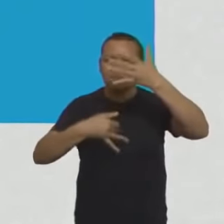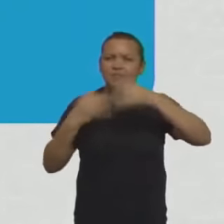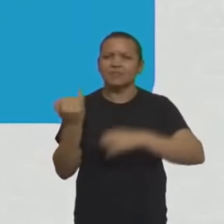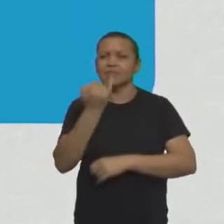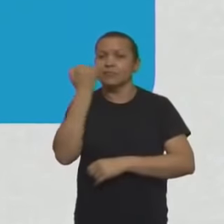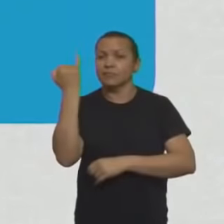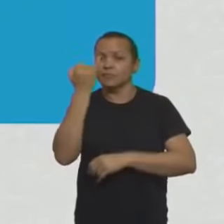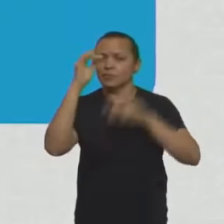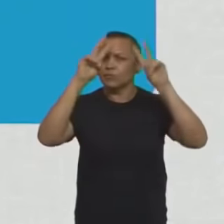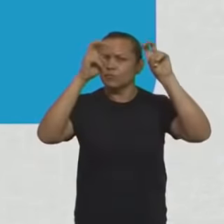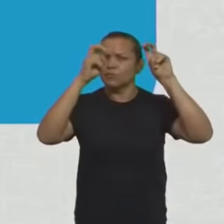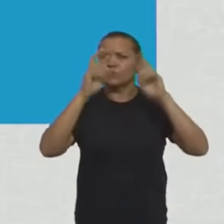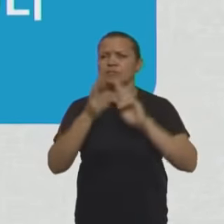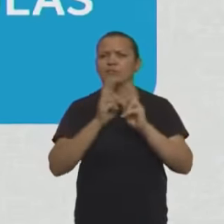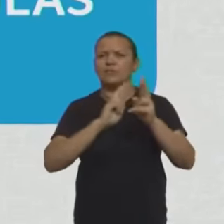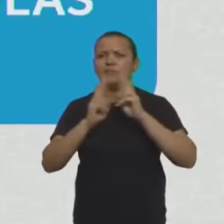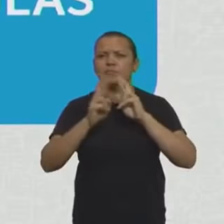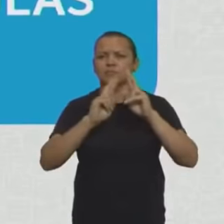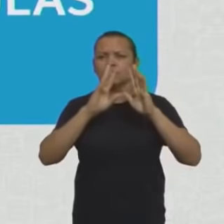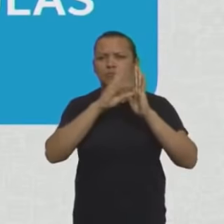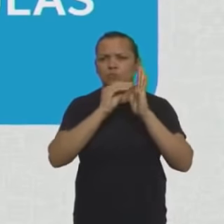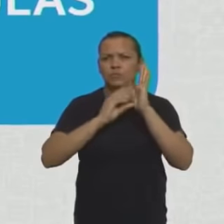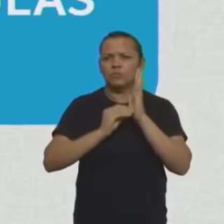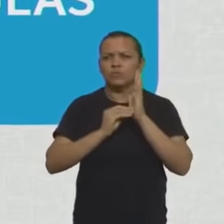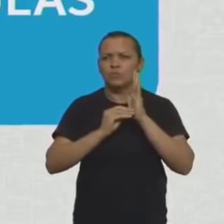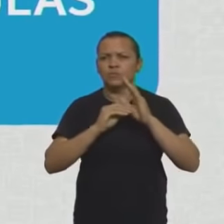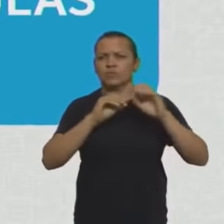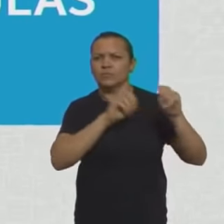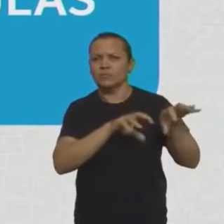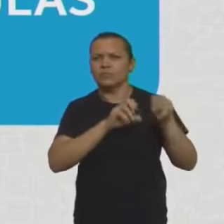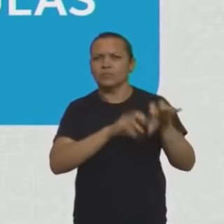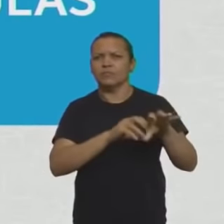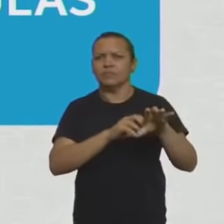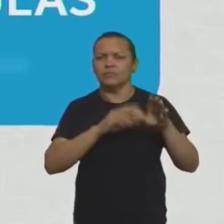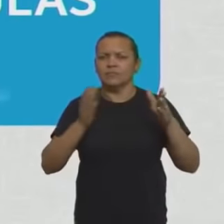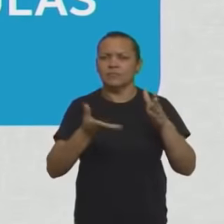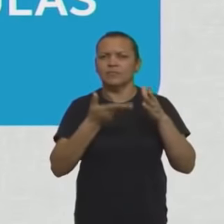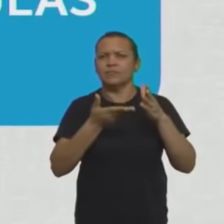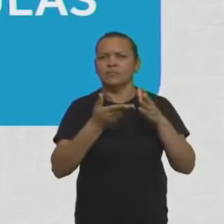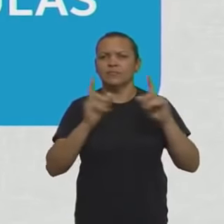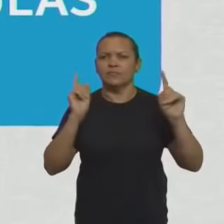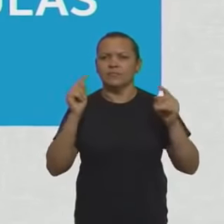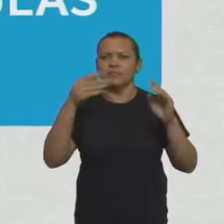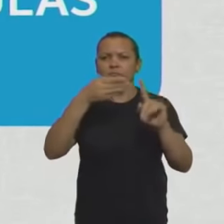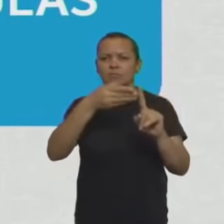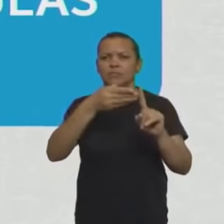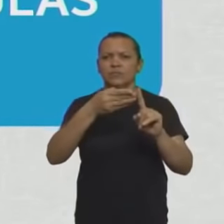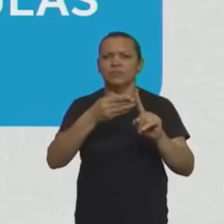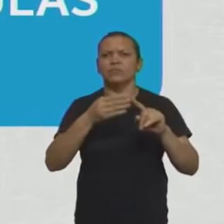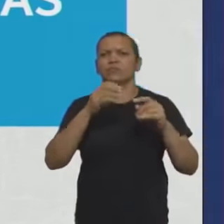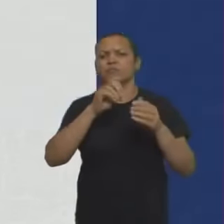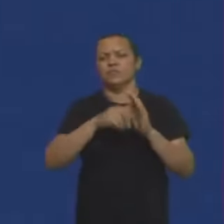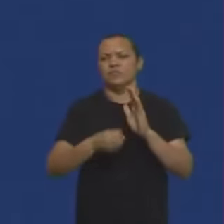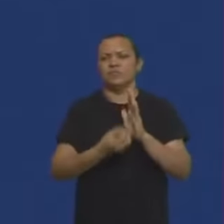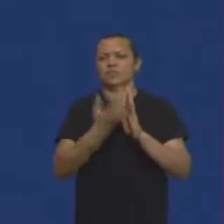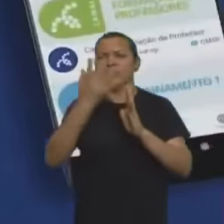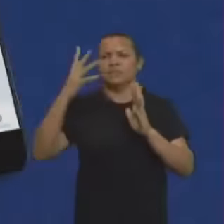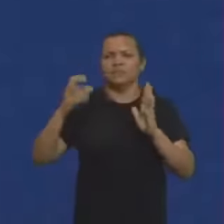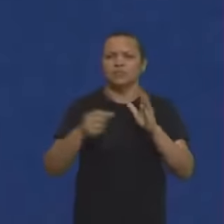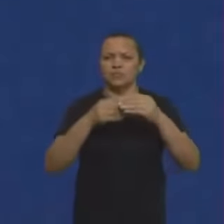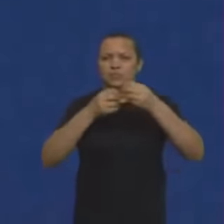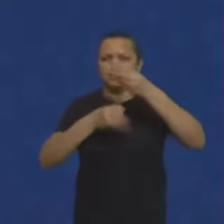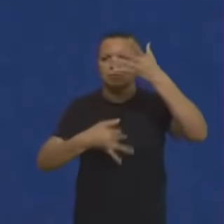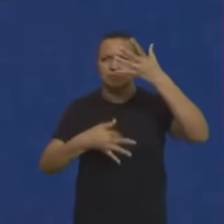para os assuntos relacionados aos conteúdos das aulas. Este é o objetivo do chat do Centro de Mídias. Para